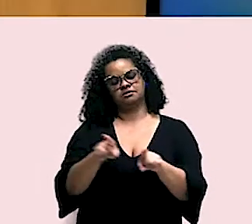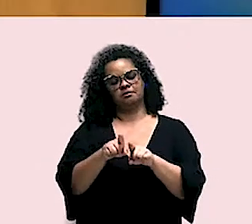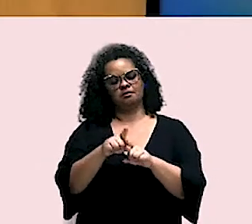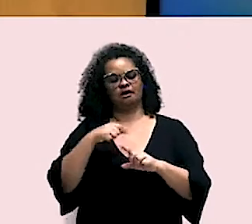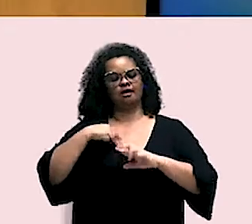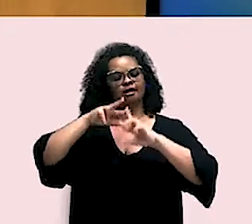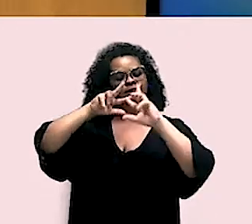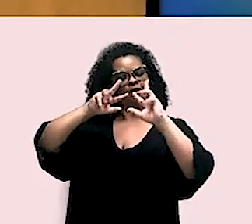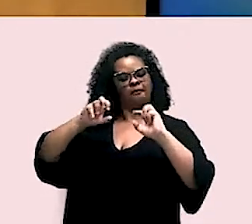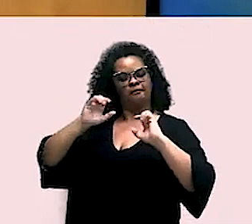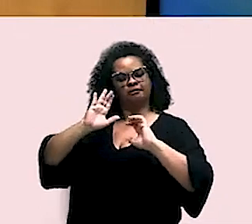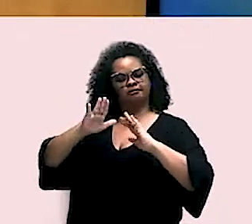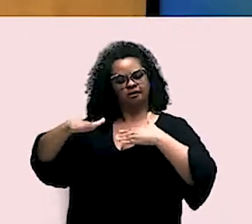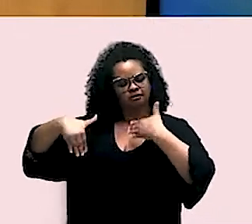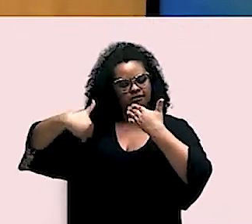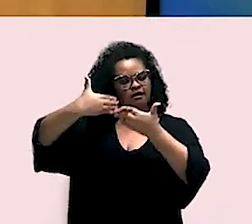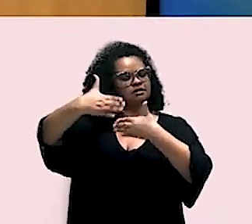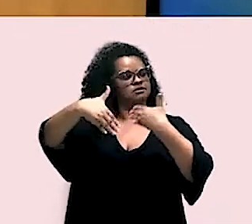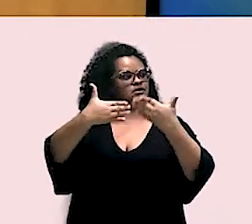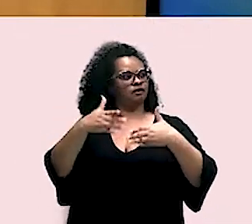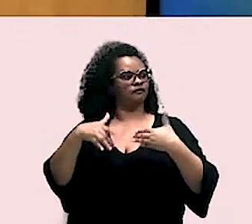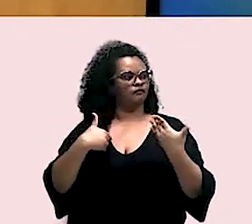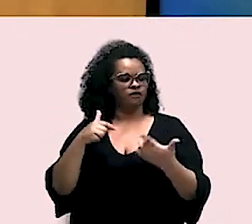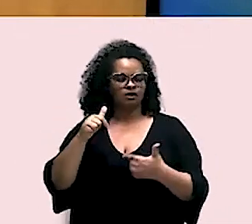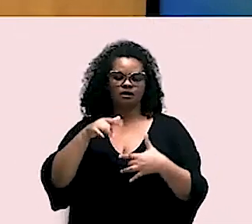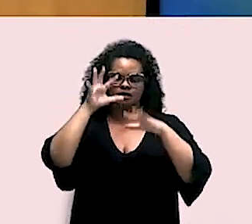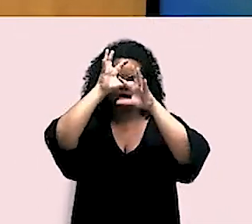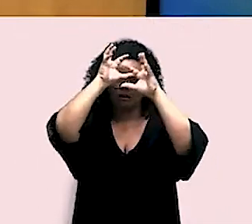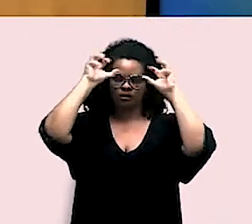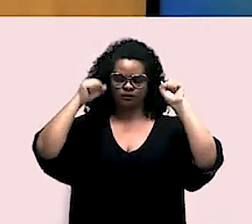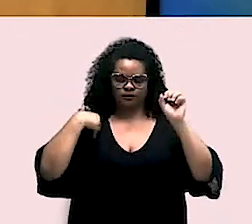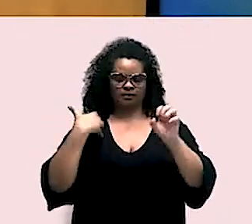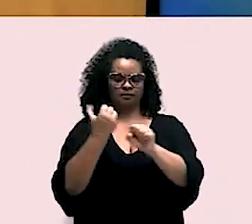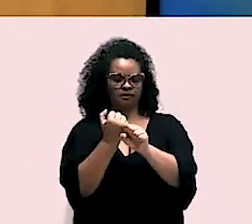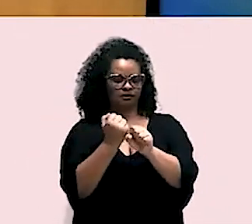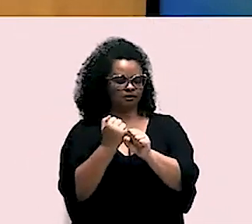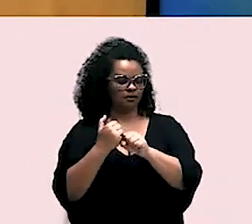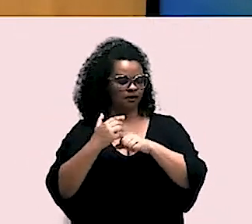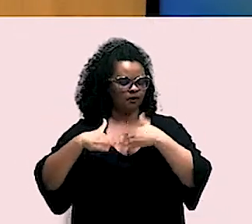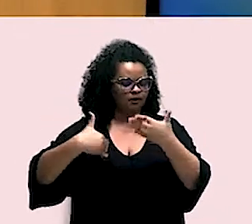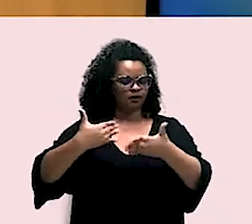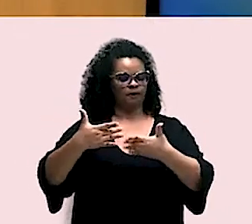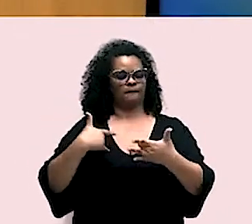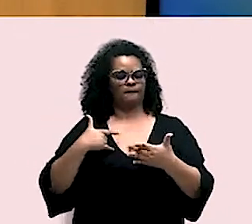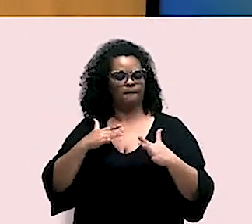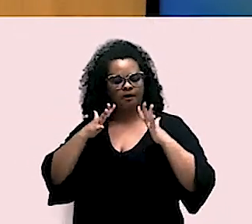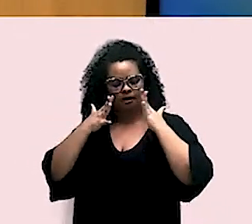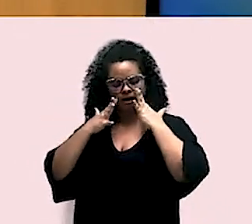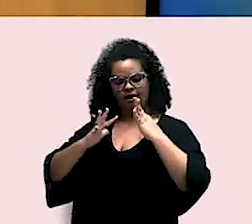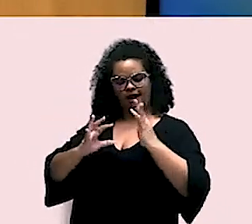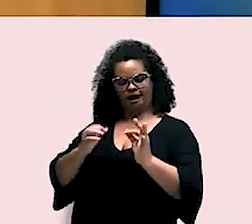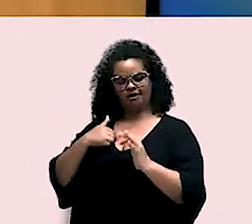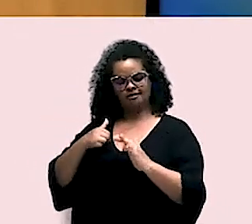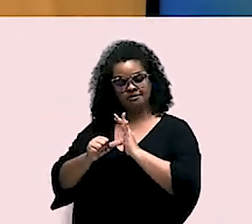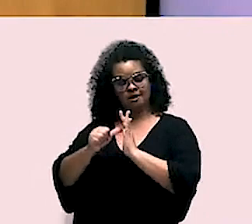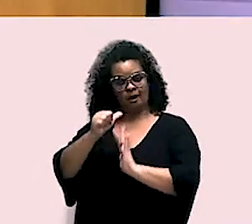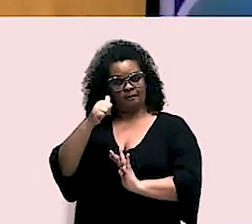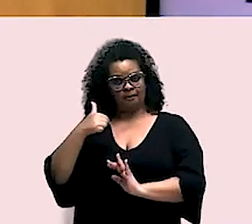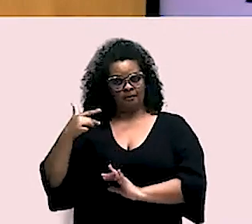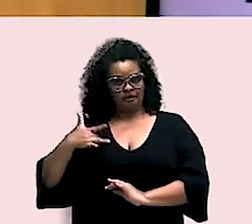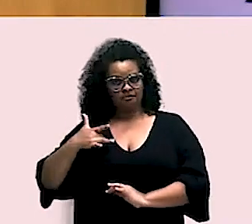o trabalho que vem sendo desenvolvido, né, aqui no Tribunal de Contas nos últimos anos relacionado à atenção primária, à saúde, né, e